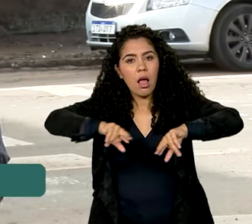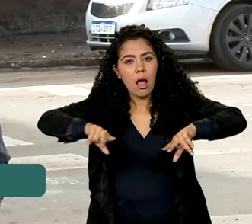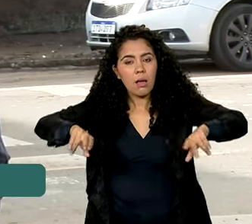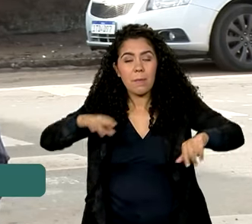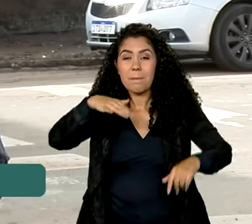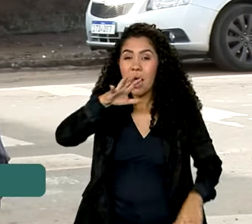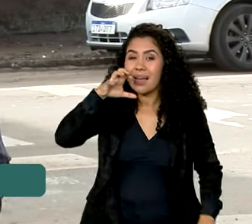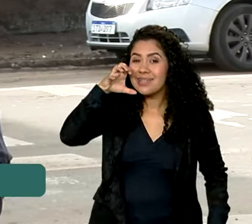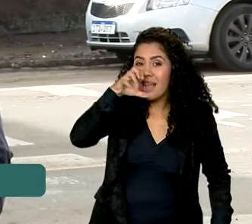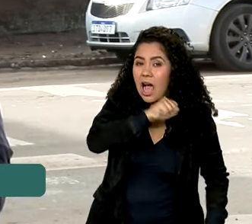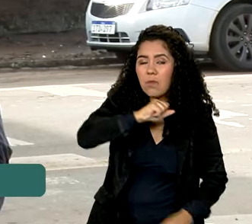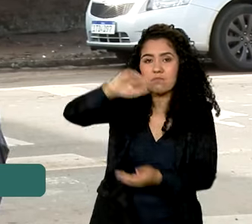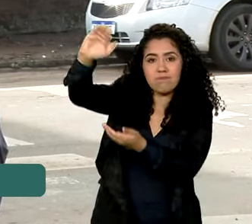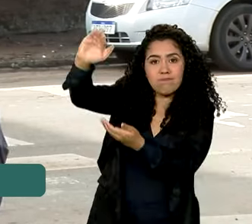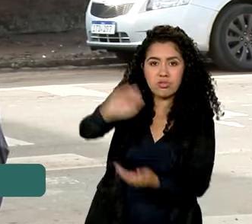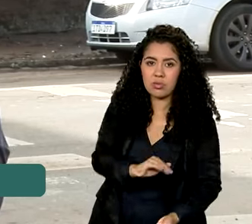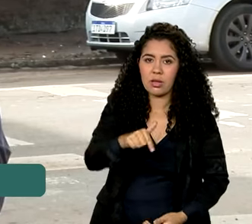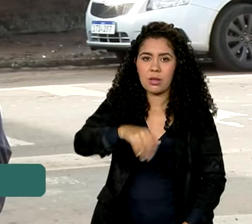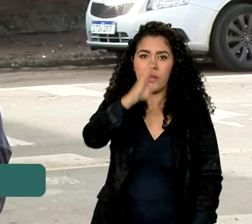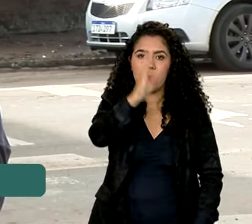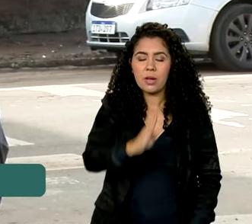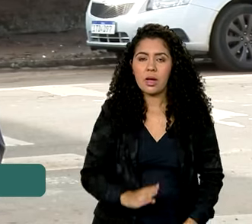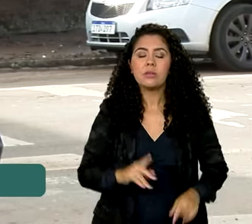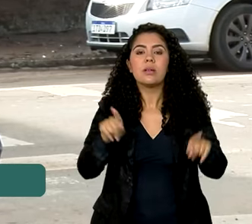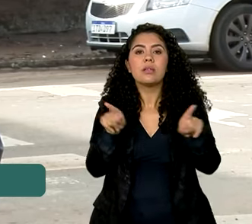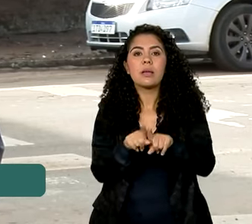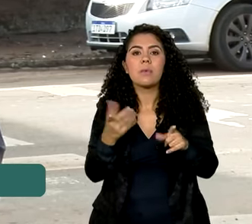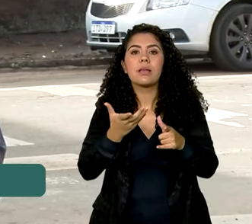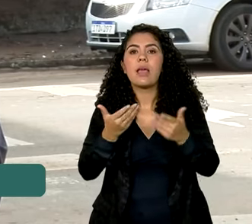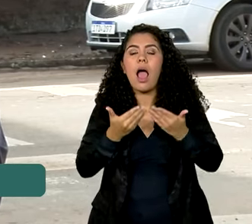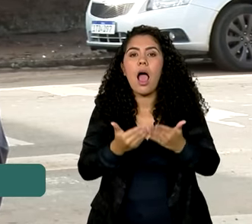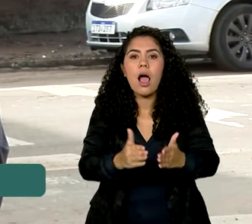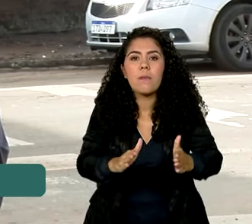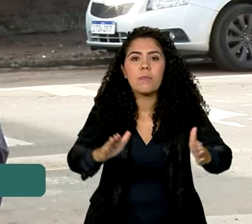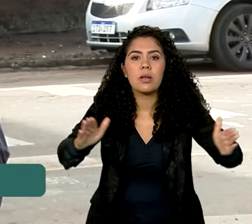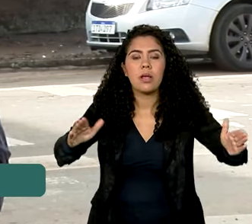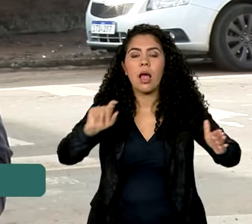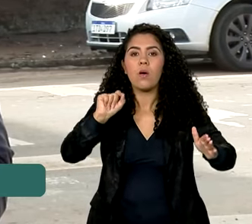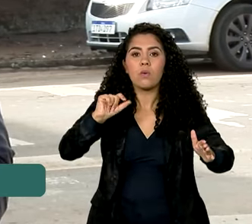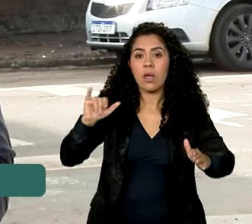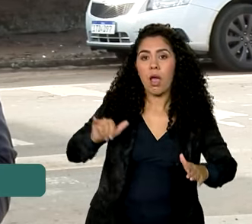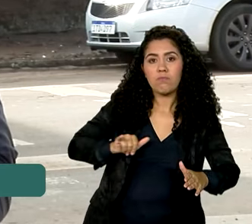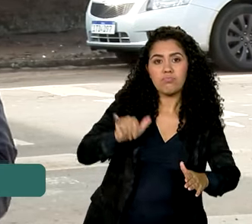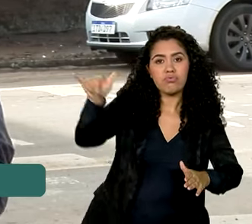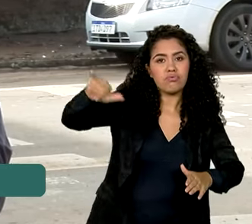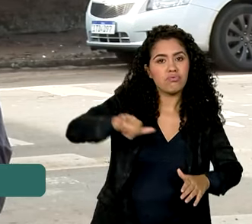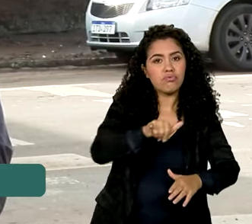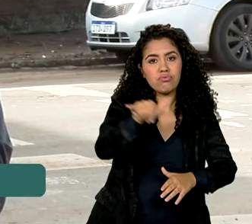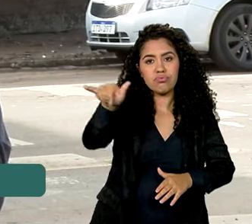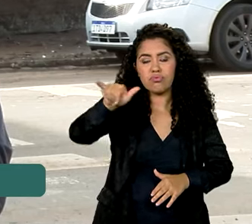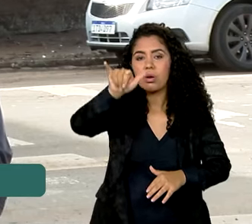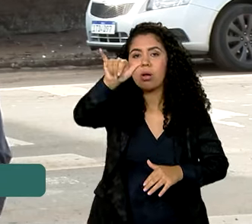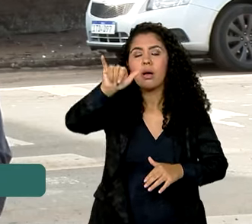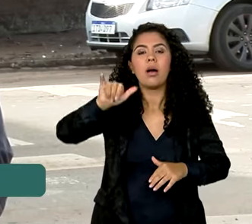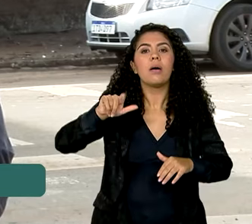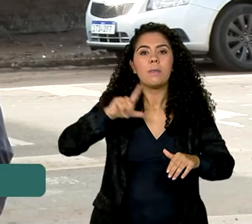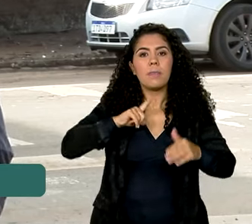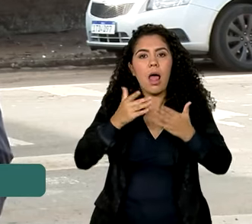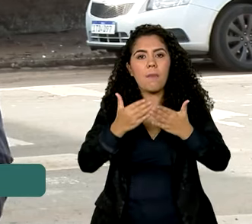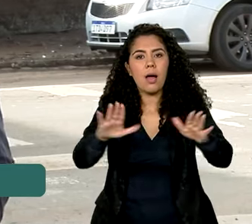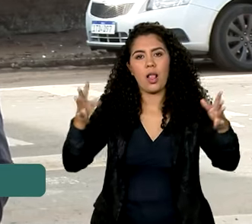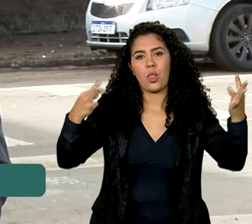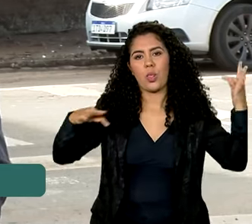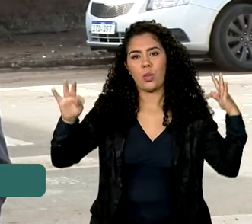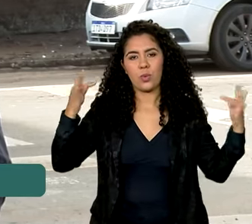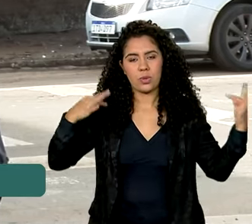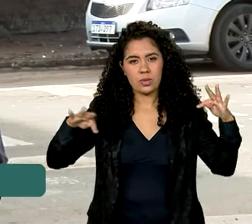o mais rápido possível. O governo quer ampliar a malha aérea para ajudar na retomada do turismo. O anúncio foi feito pelo ministro